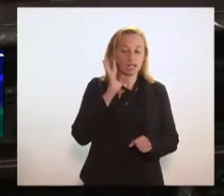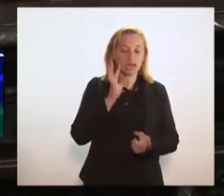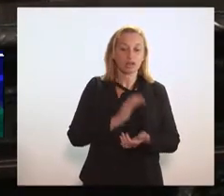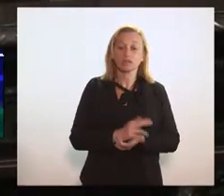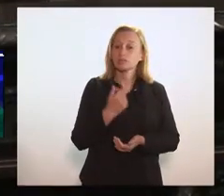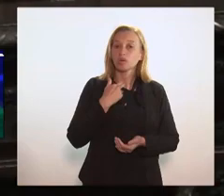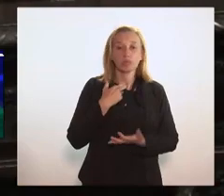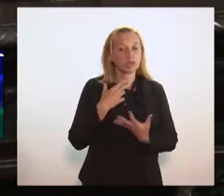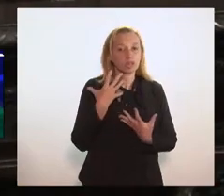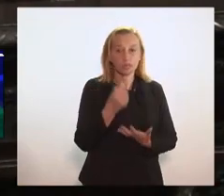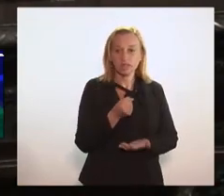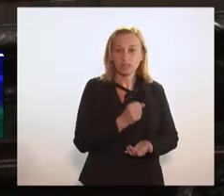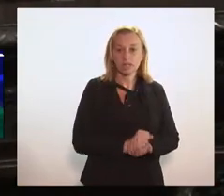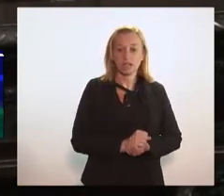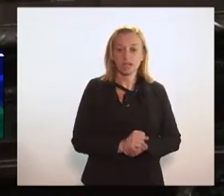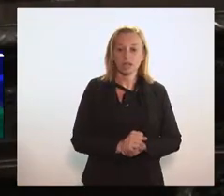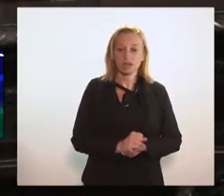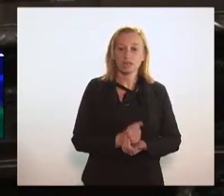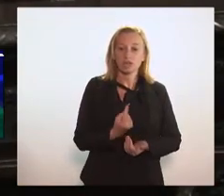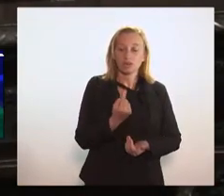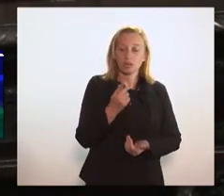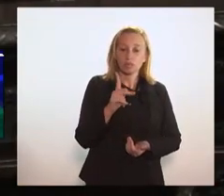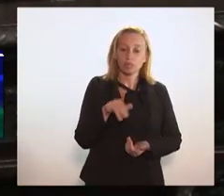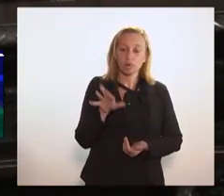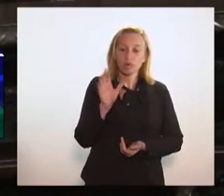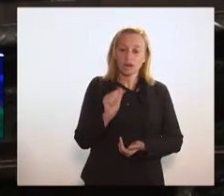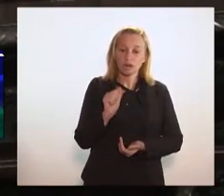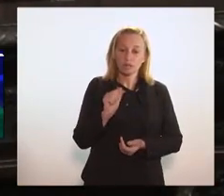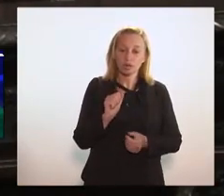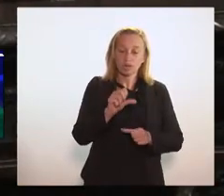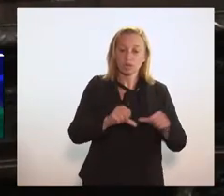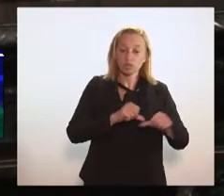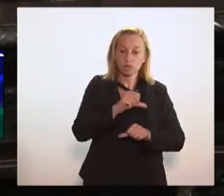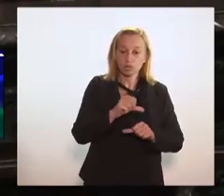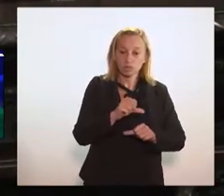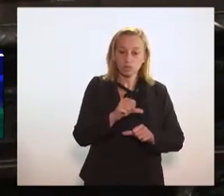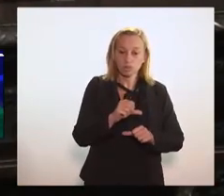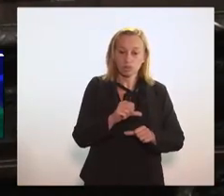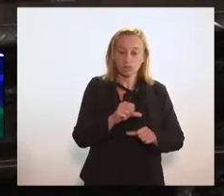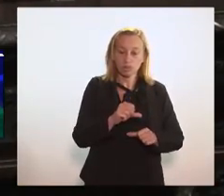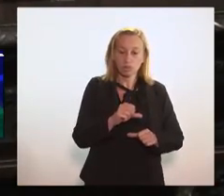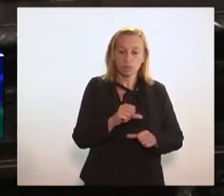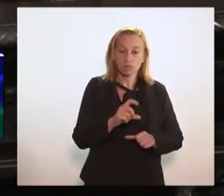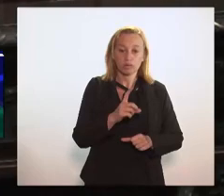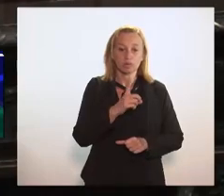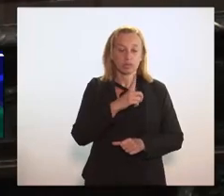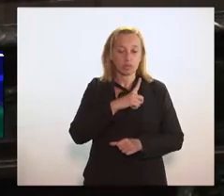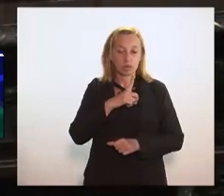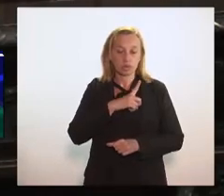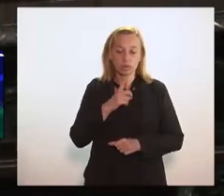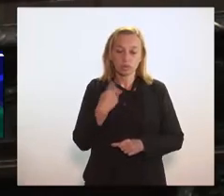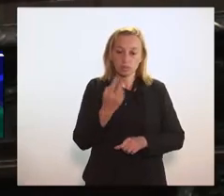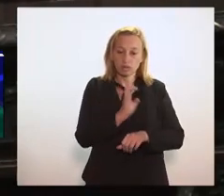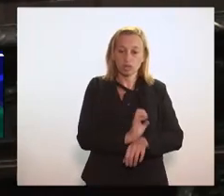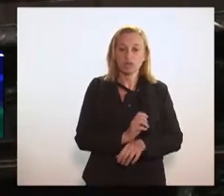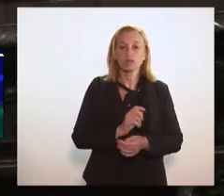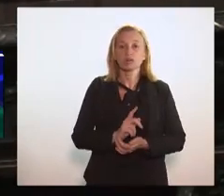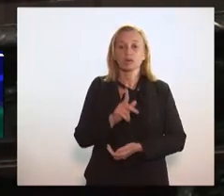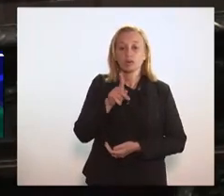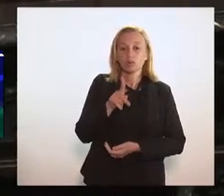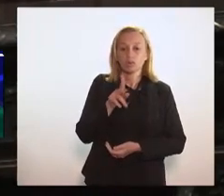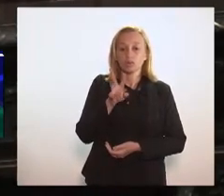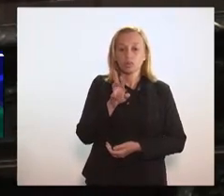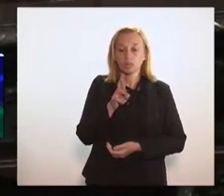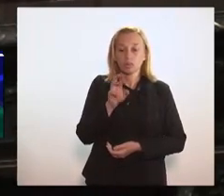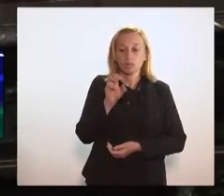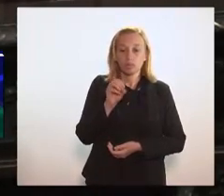podemos permitir que um programa que mudou a cara das delegacias do nosso Estado, programa